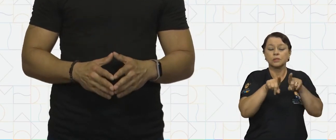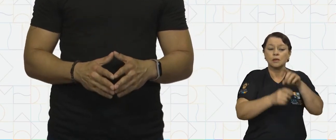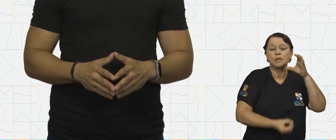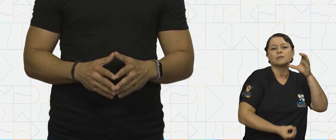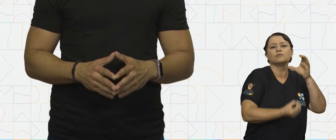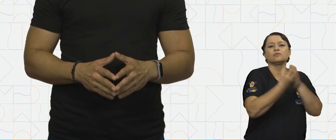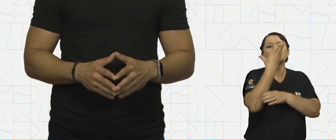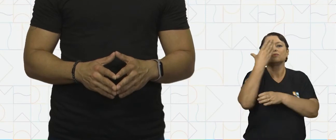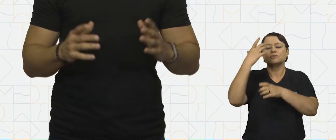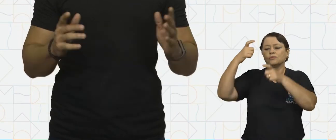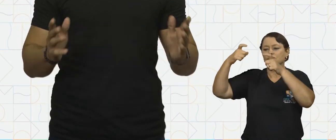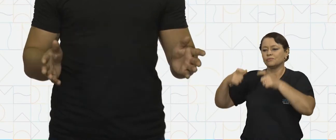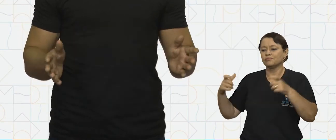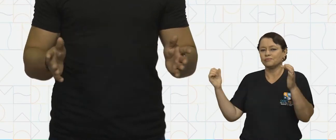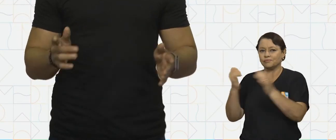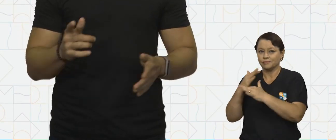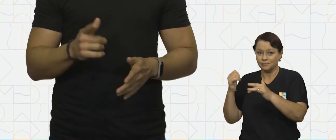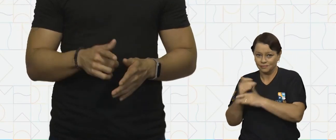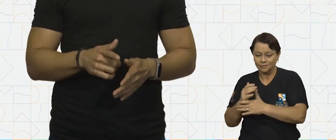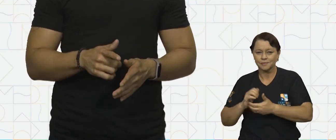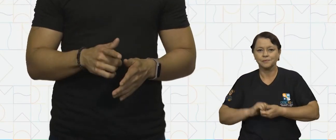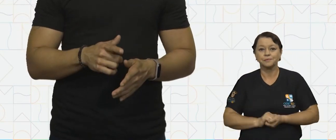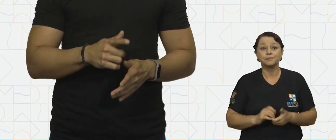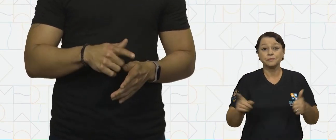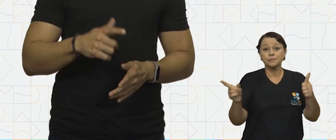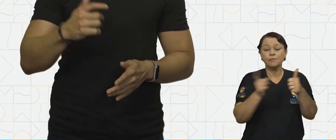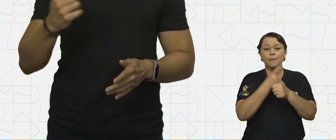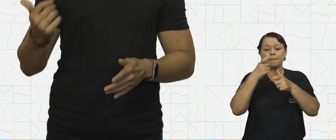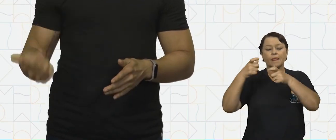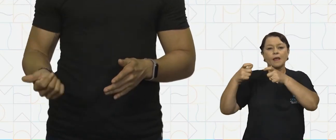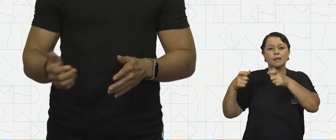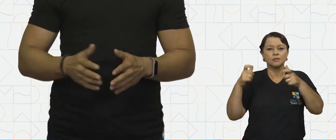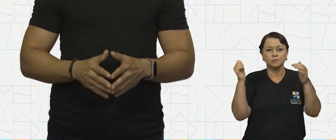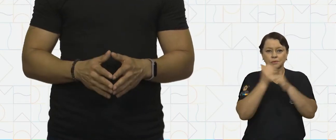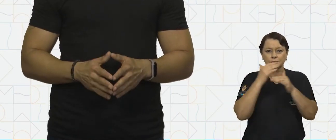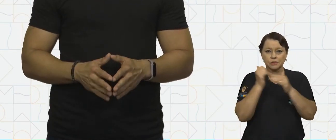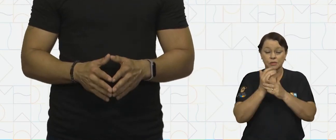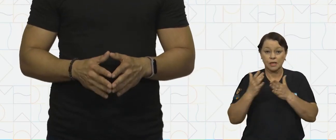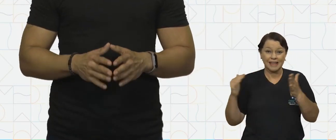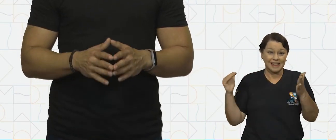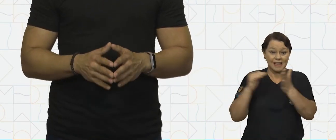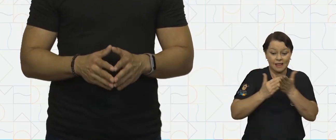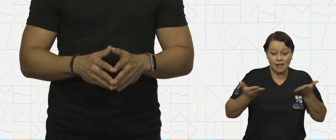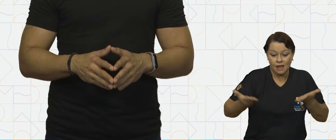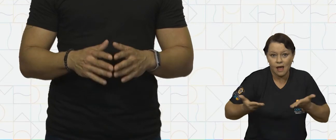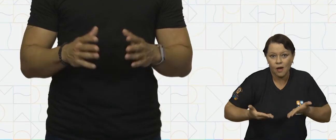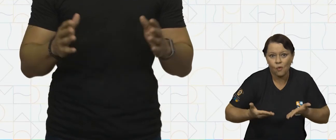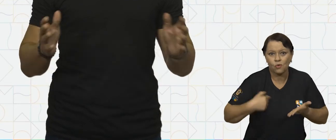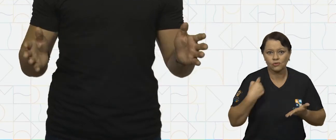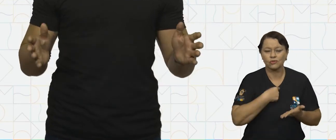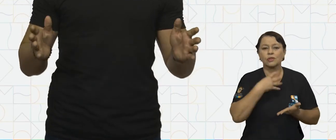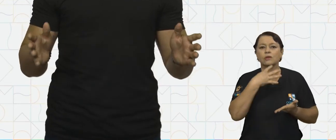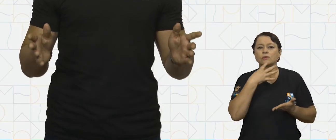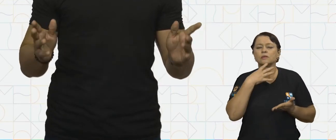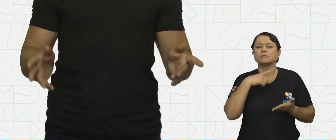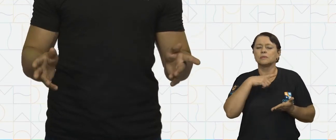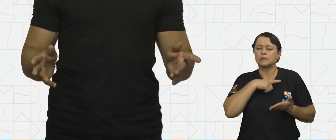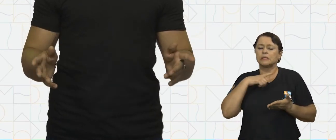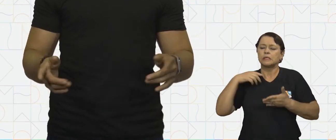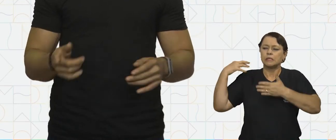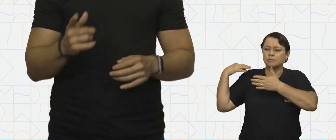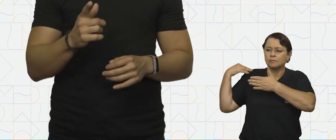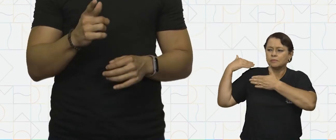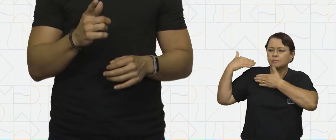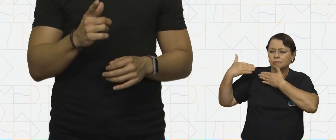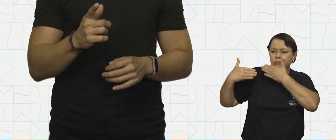dessas intervenções. Partindo das primeiras cidades até as nossas cidades atuais, sabemos que temos um longo percurso da história